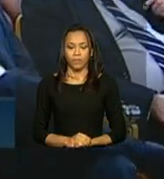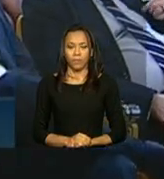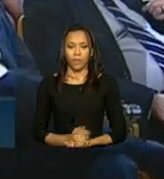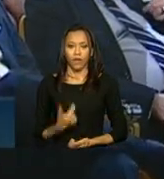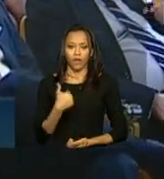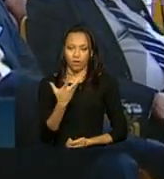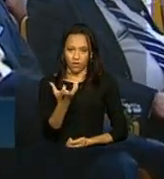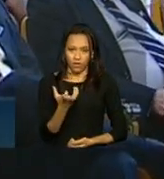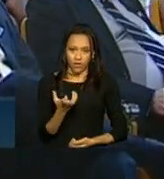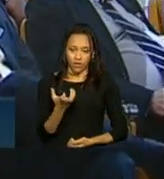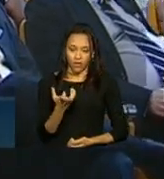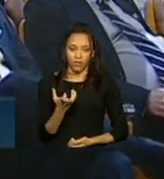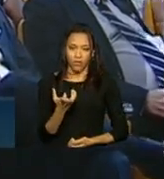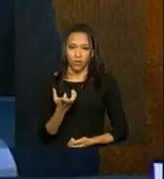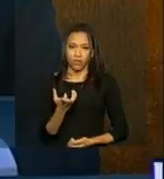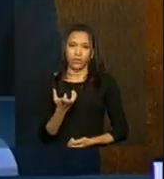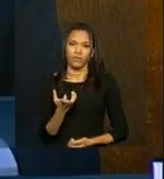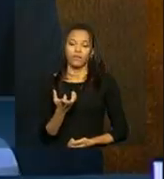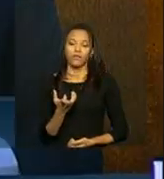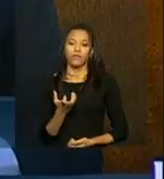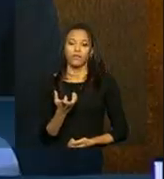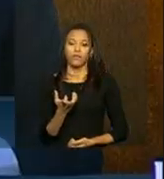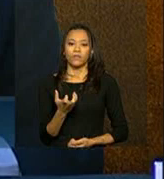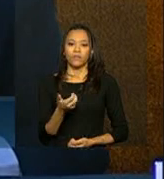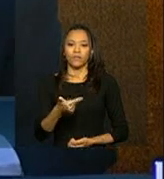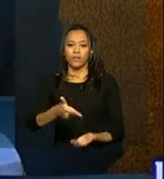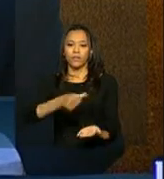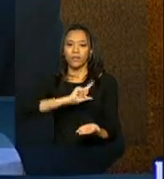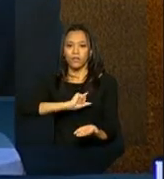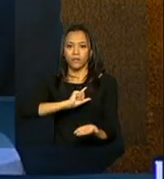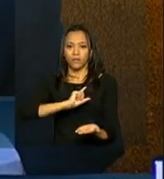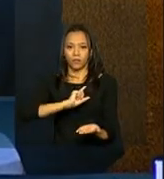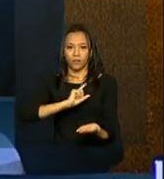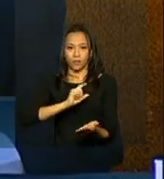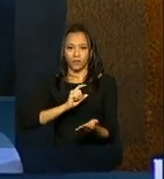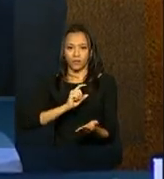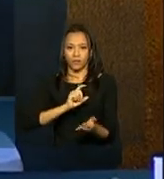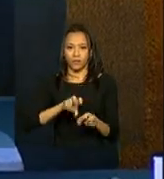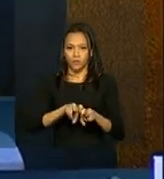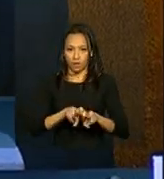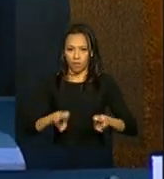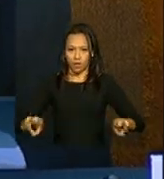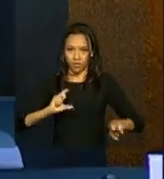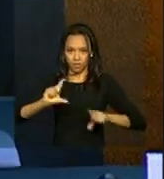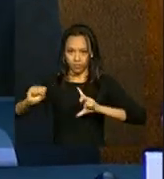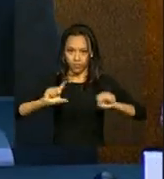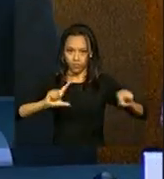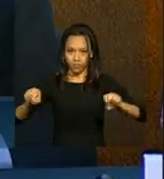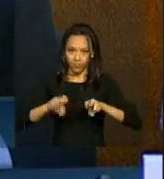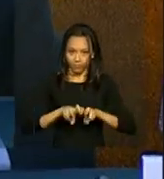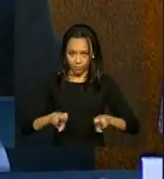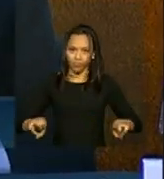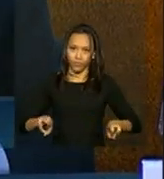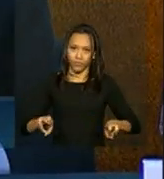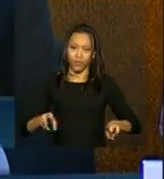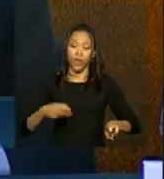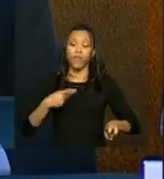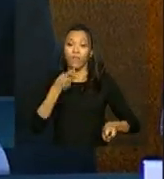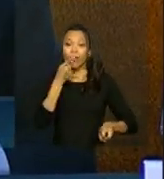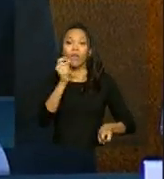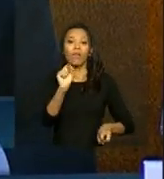queria antes de eh de se desfazer eh essa mesa, eh